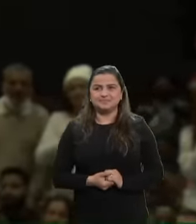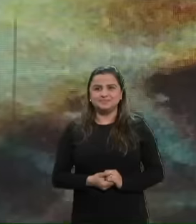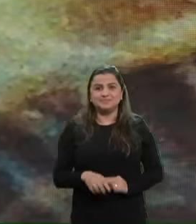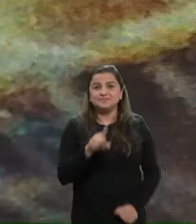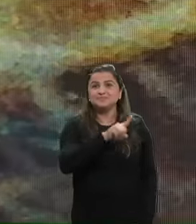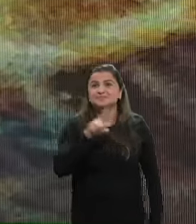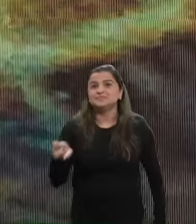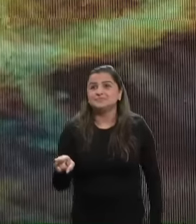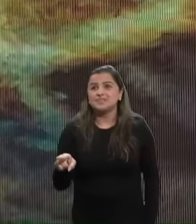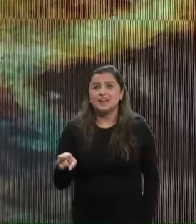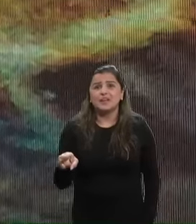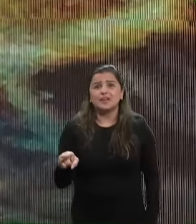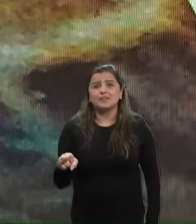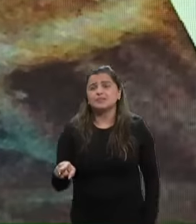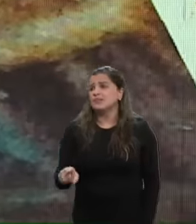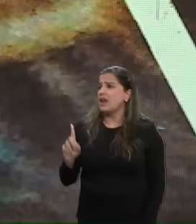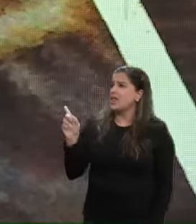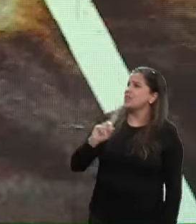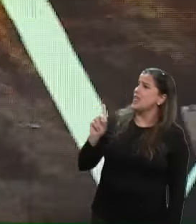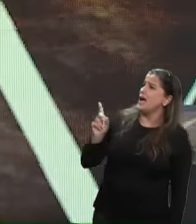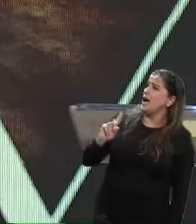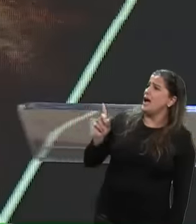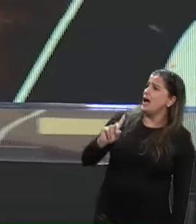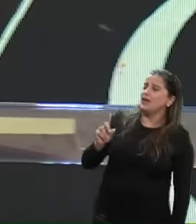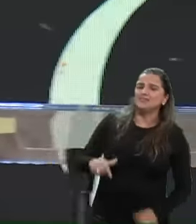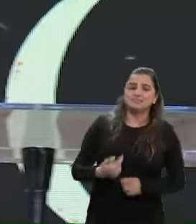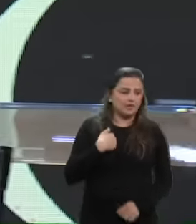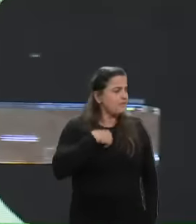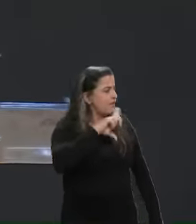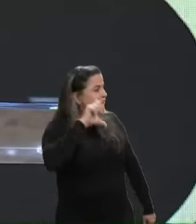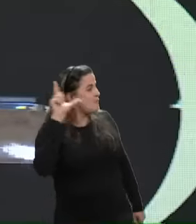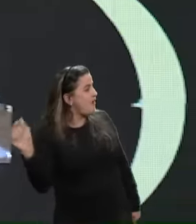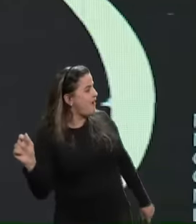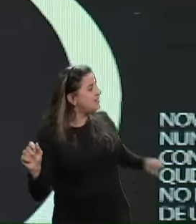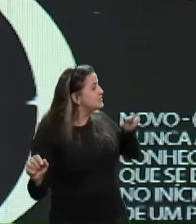Você tem que falar não para o vídeo ficar bonito. Vou embora.